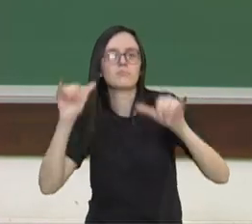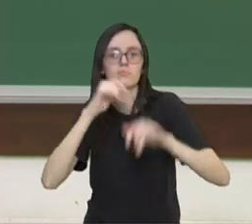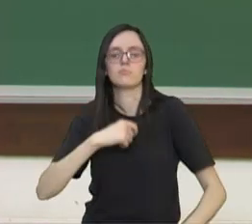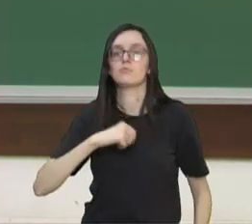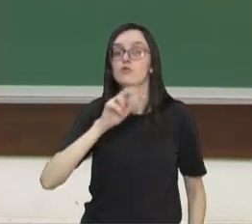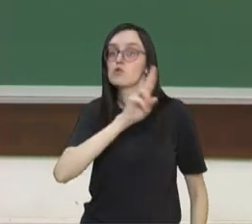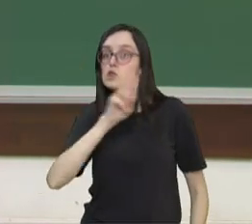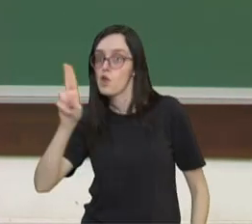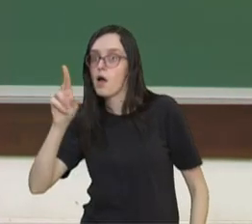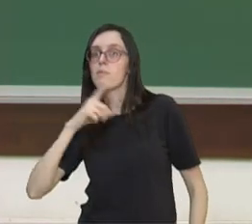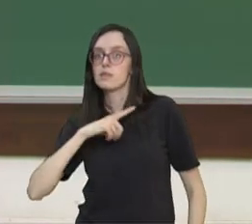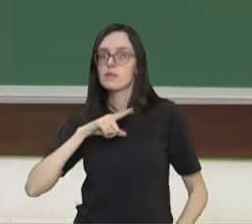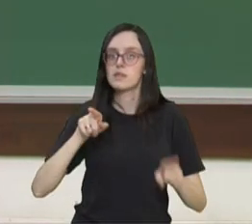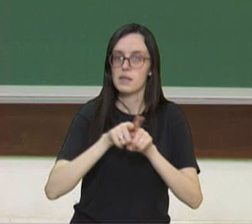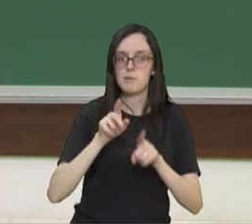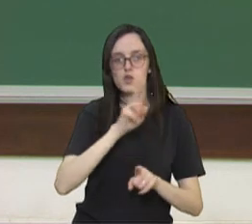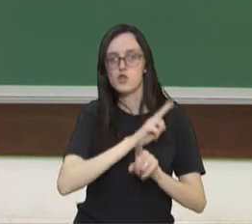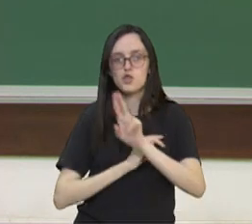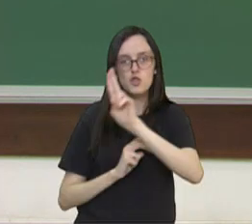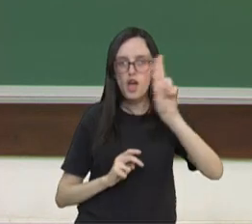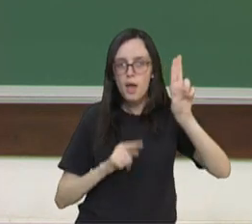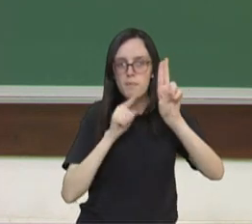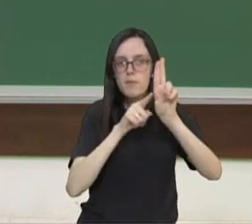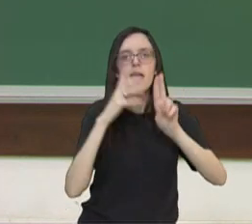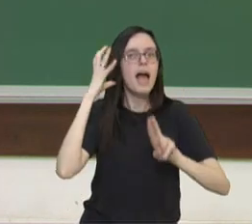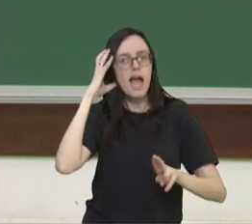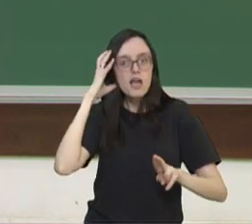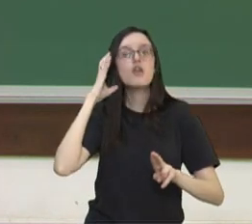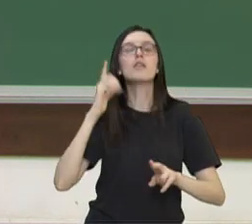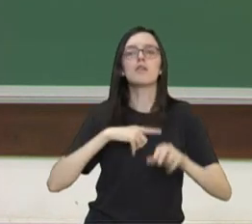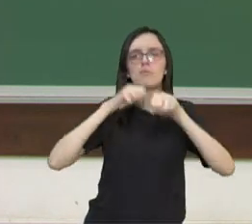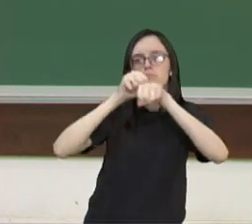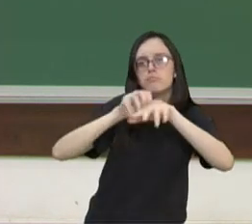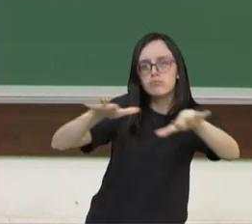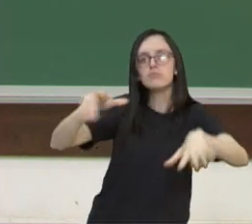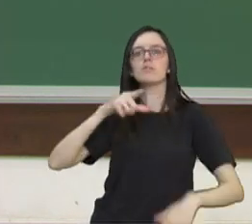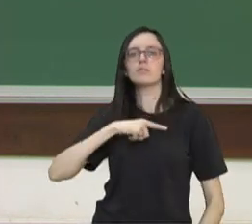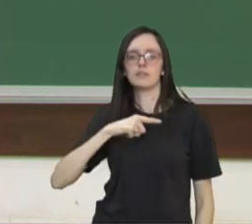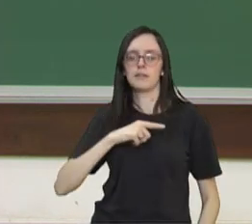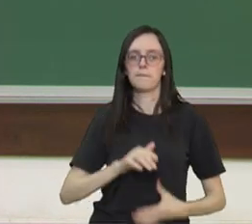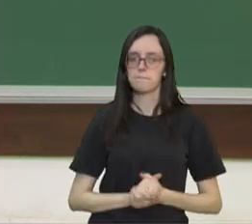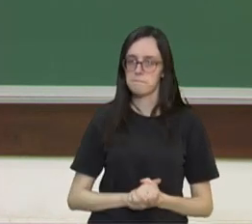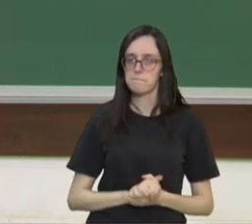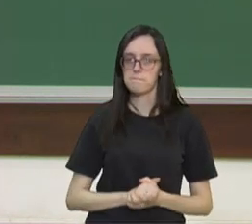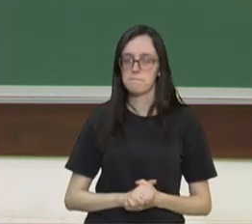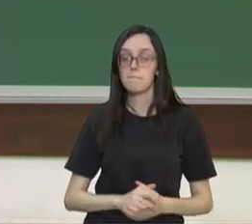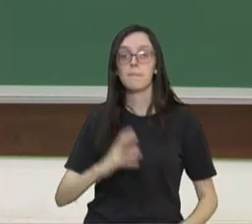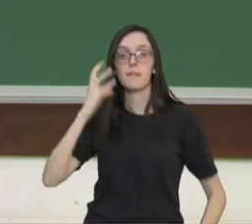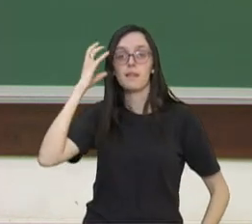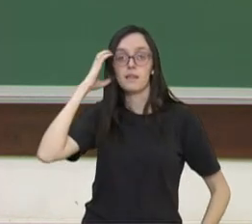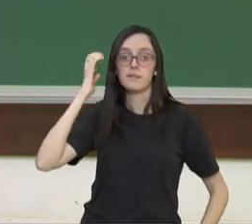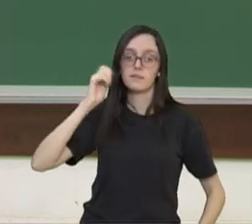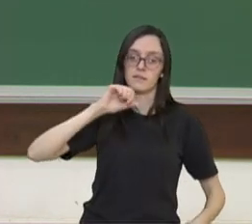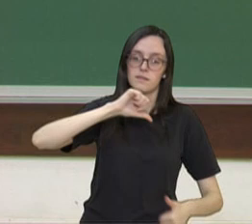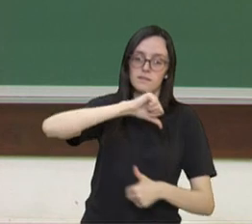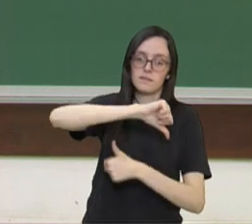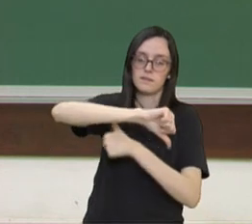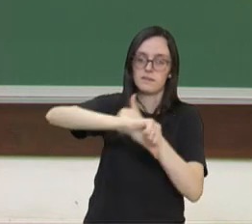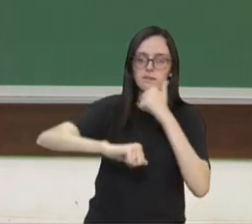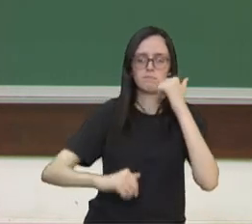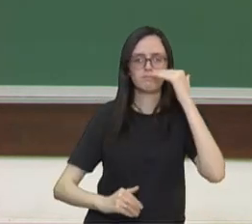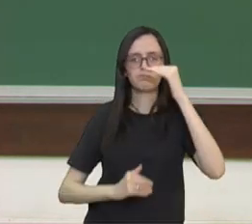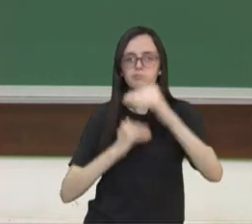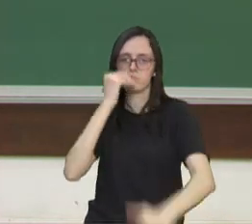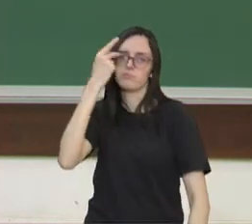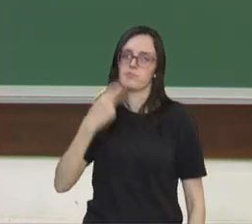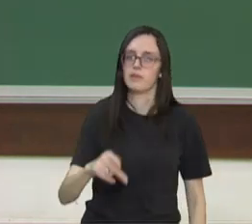do patrocinador até no nome do próprio programa. Então isso trouxe novos conteúdos para o rádio. E o rádio então passou a se desenvolver ainda mais